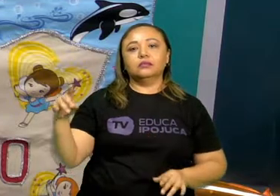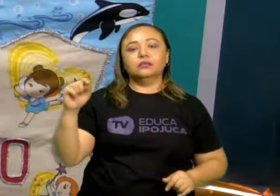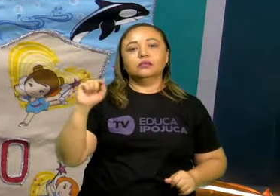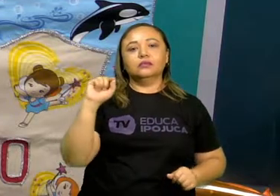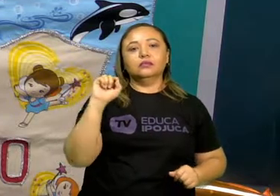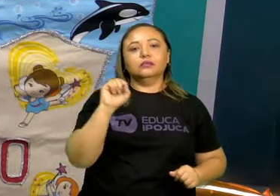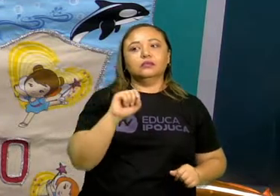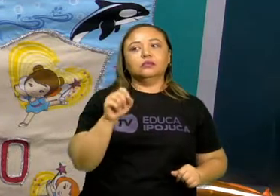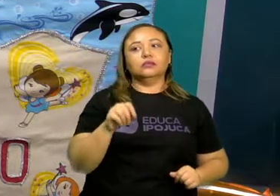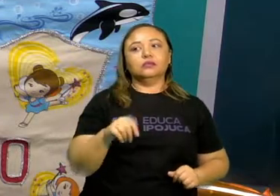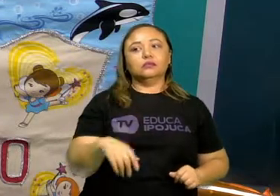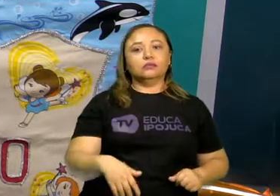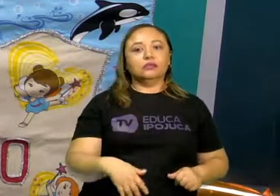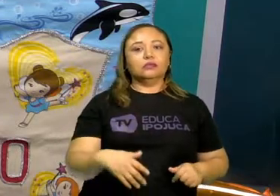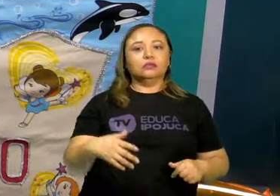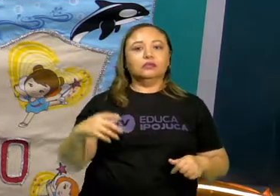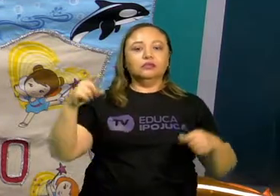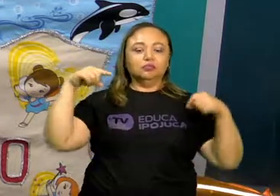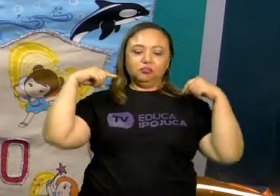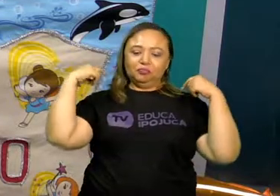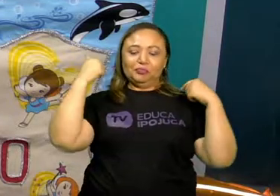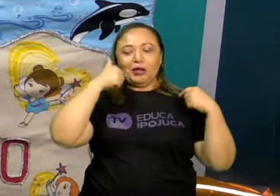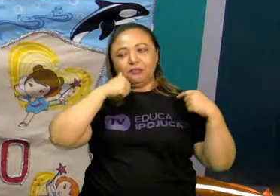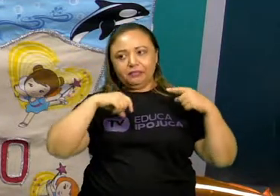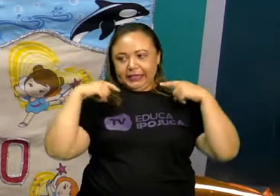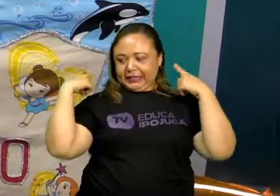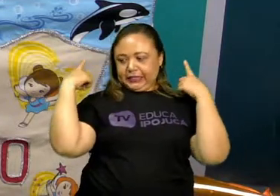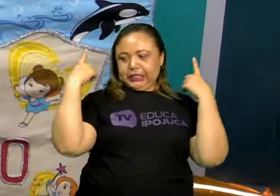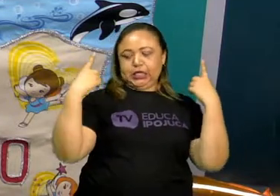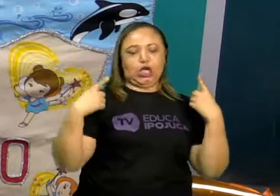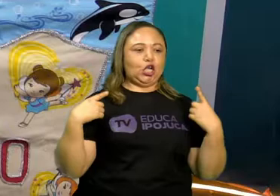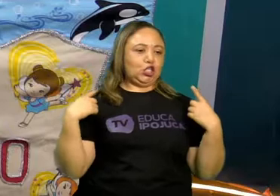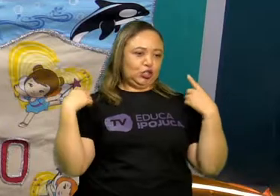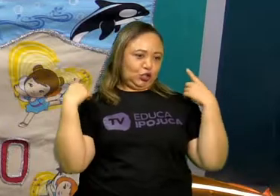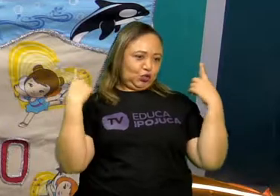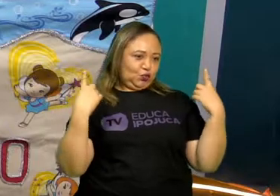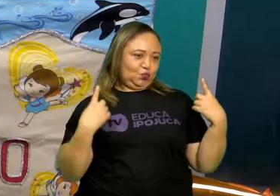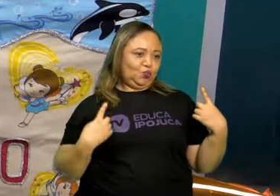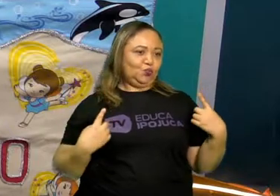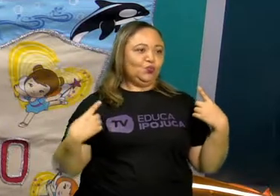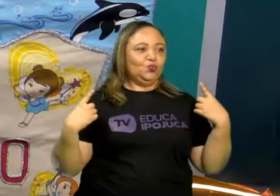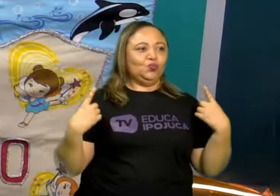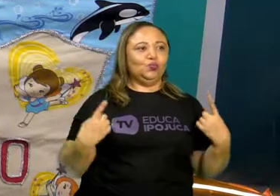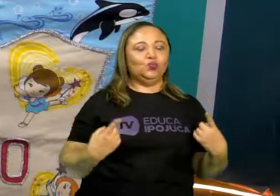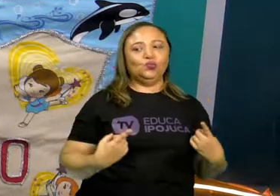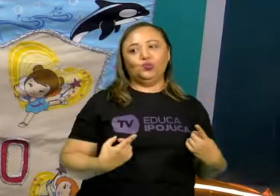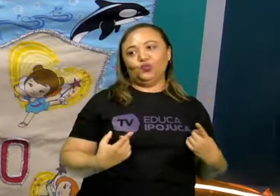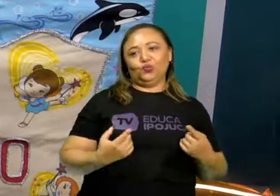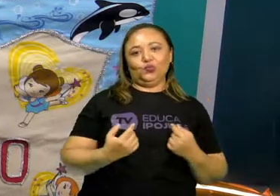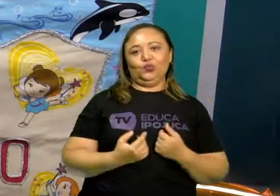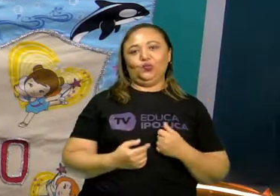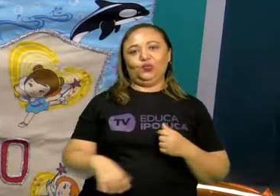Não? A Cachinhos Dourado. Lembra que ela tá passeando na floresta e avistou a casa?